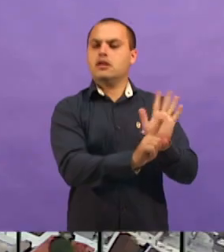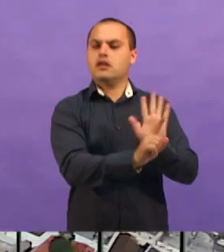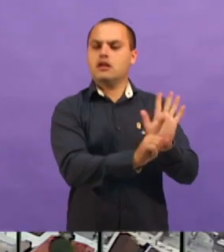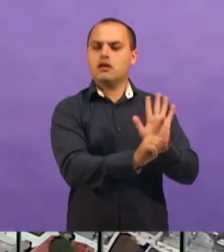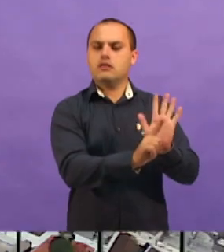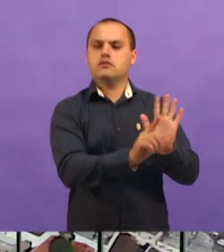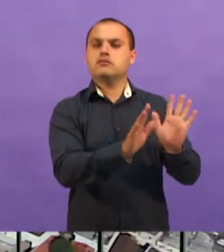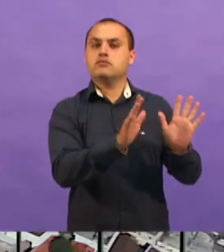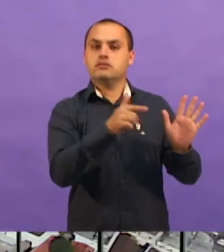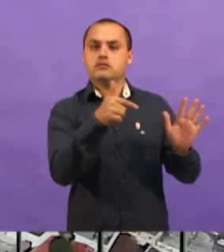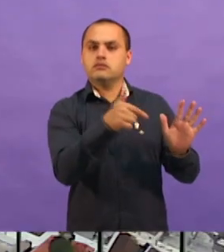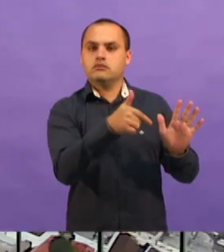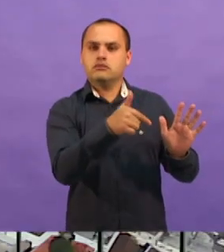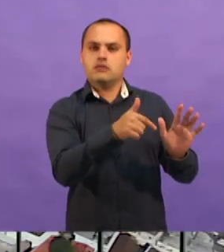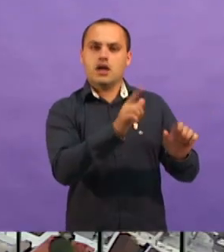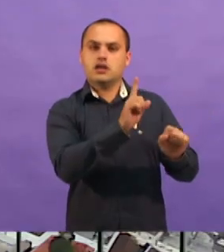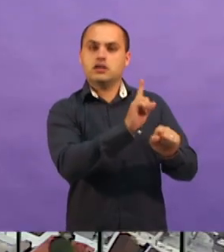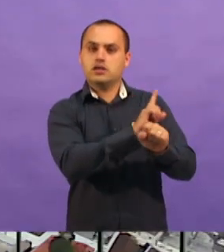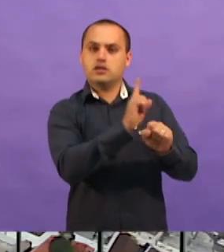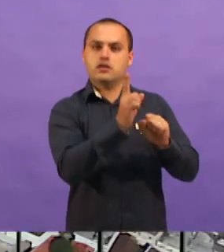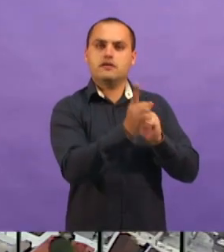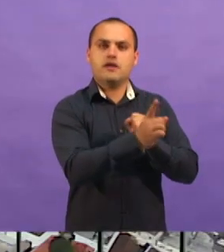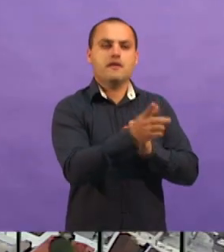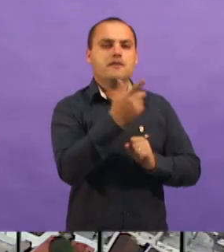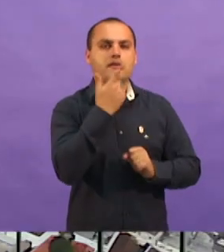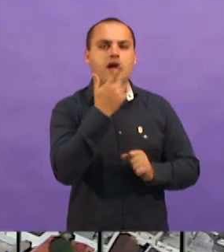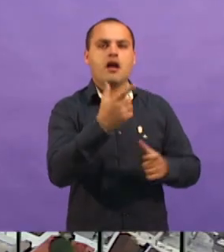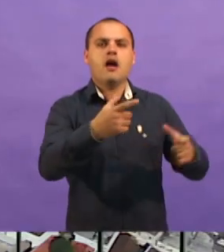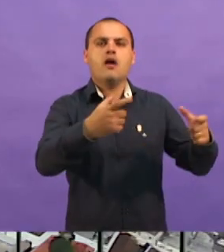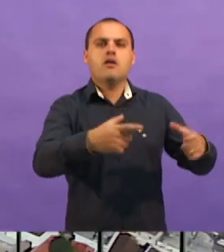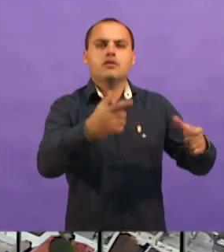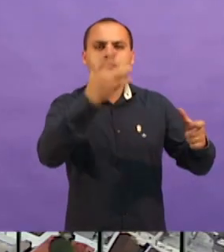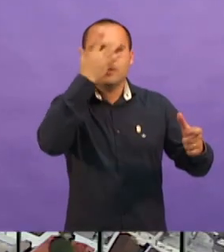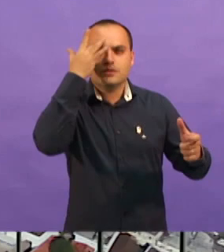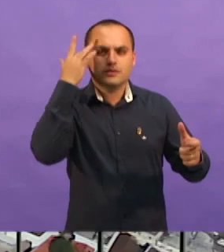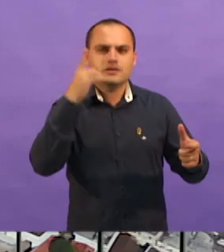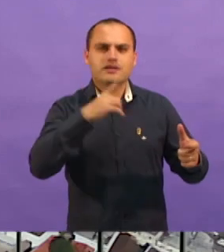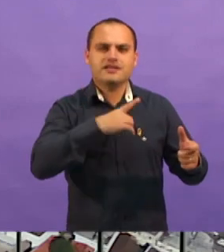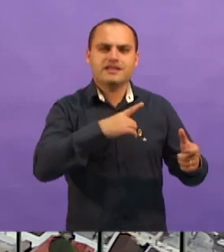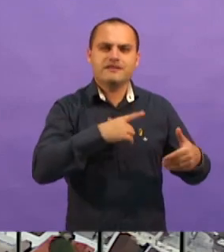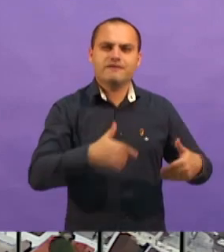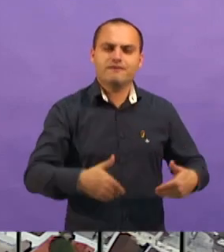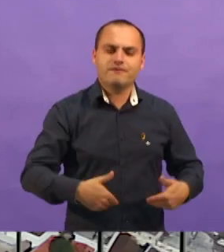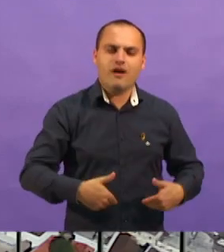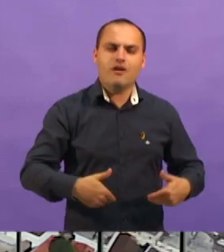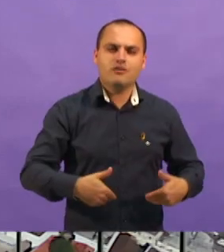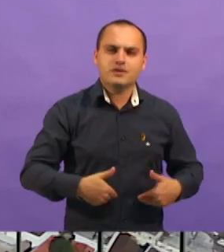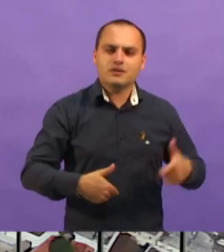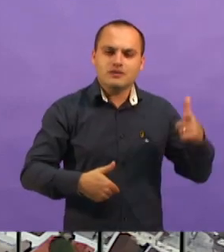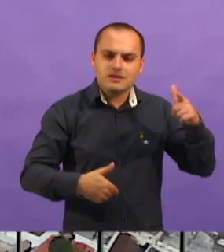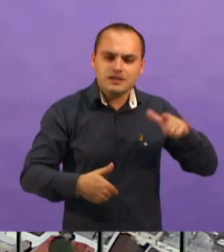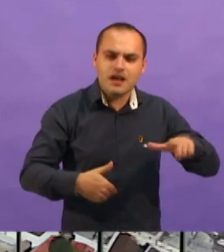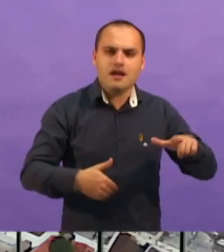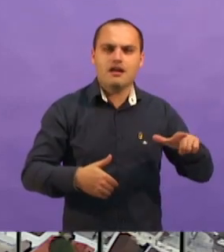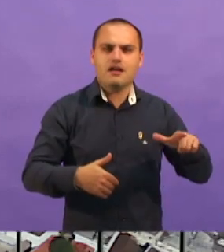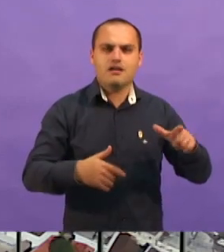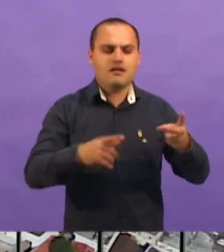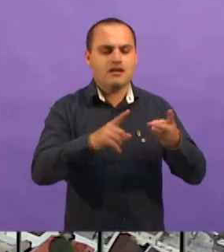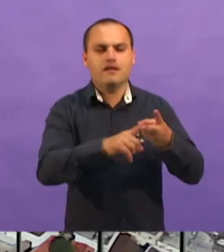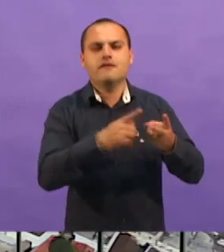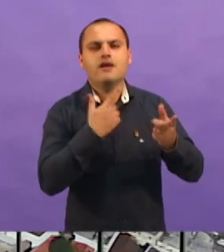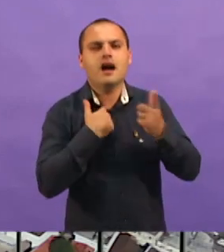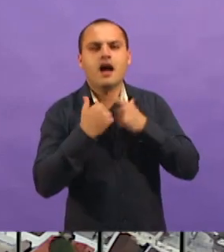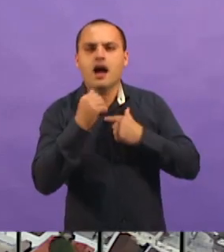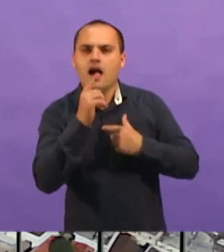aonde a fome pode ser saciada, aonde a sede pode ser saciada, e aí os conflitos, né, por os interesses,